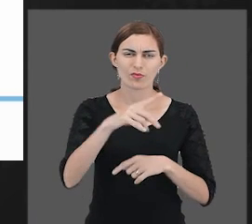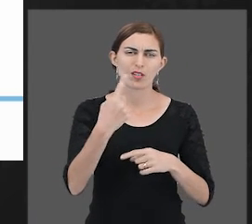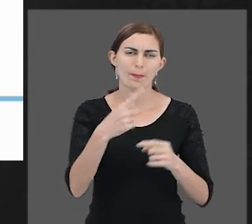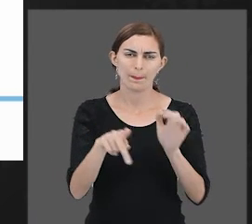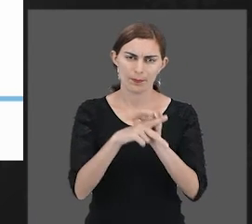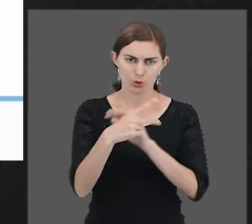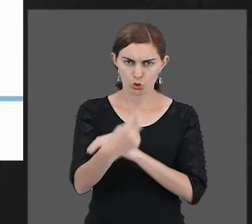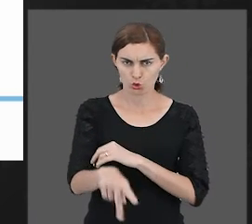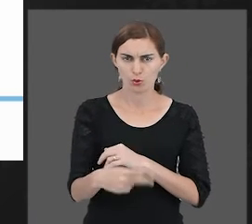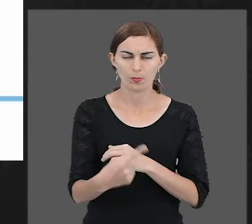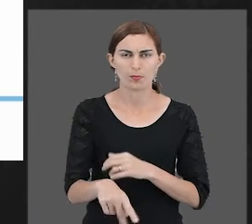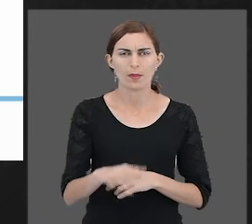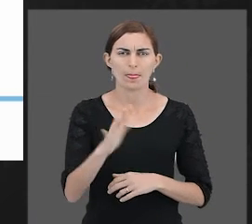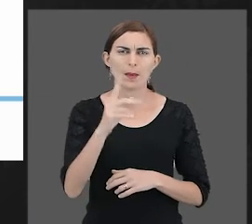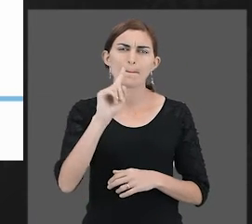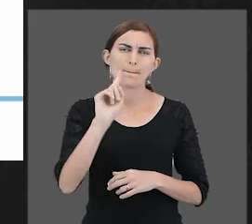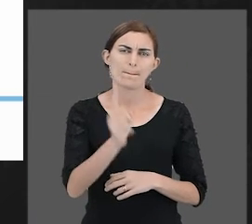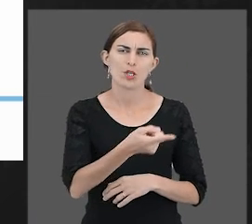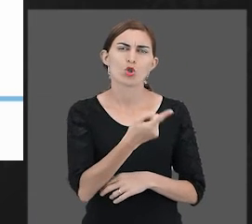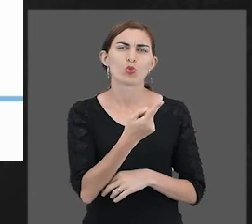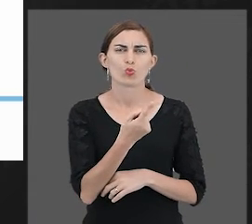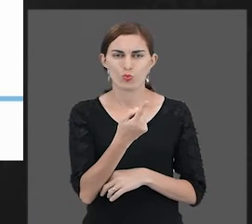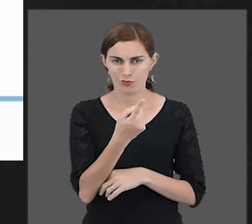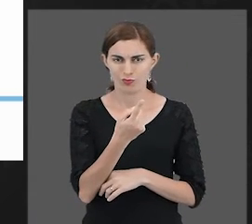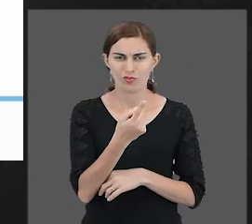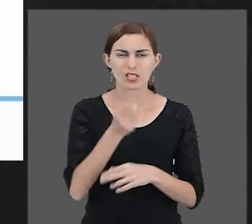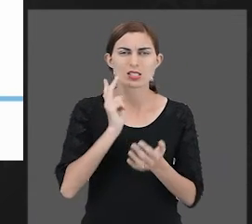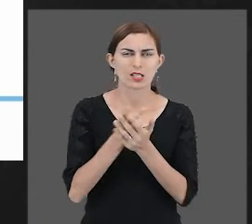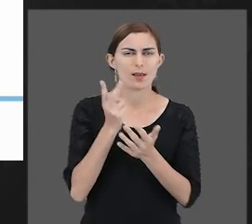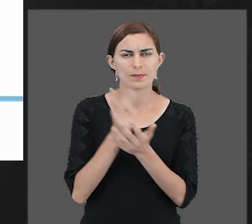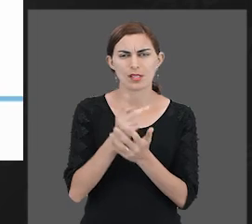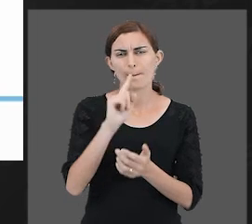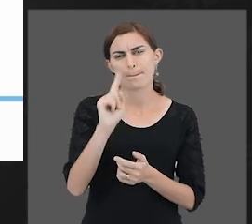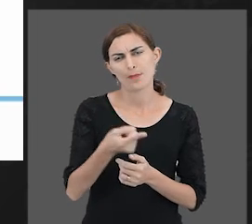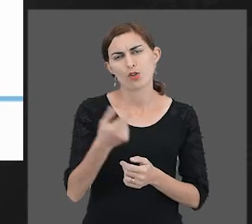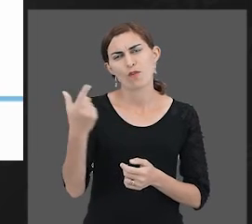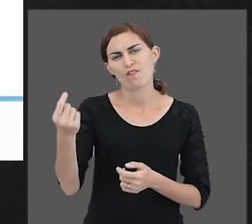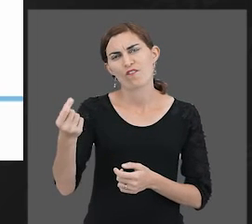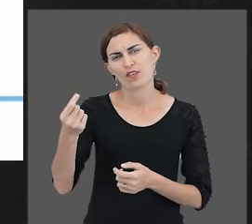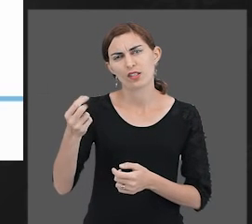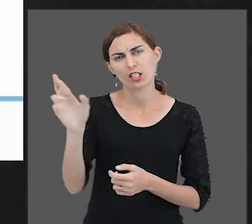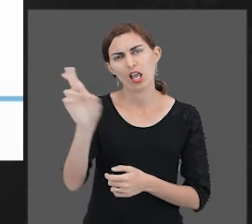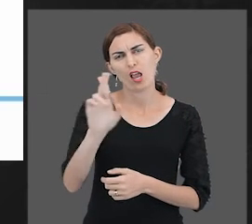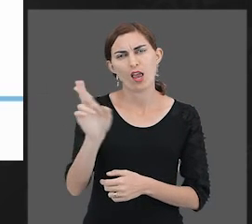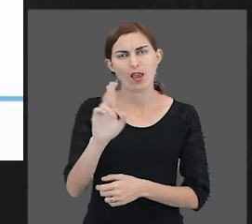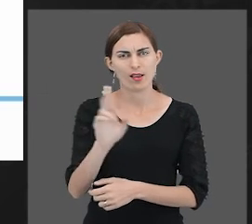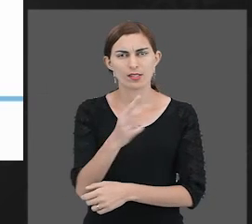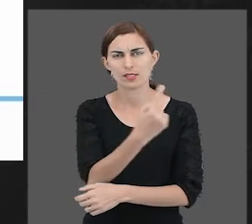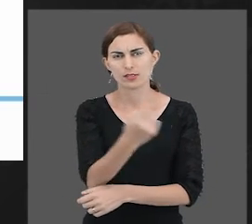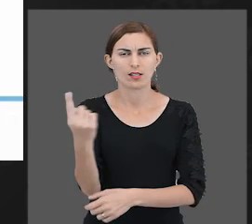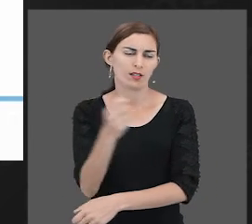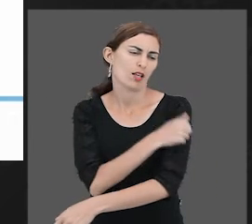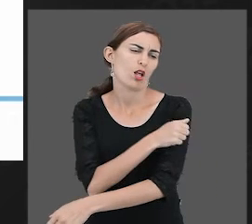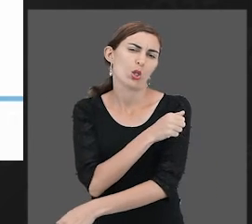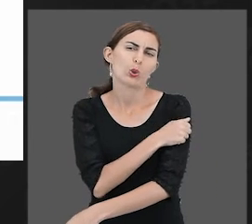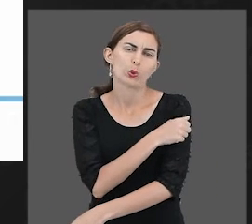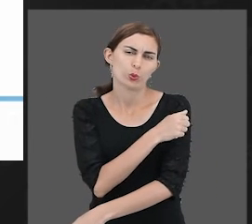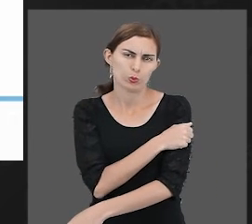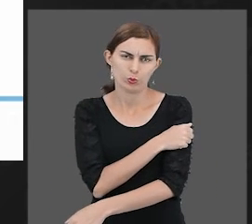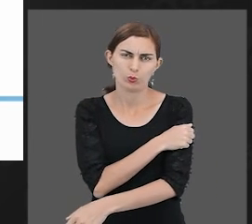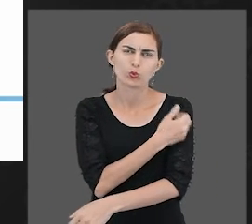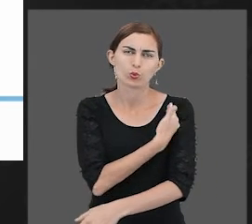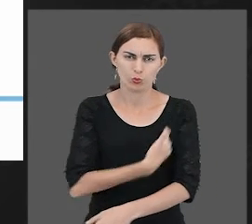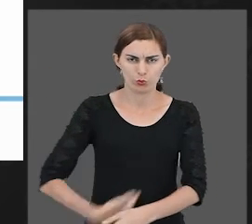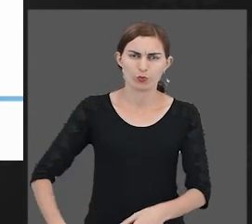executora própria, ele recebe R$1.000 de valor fixo e recebe um valor de R$20 por aluno, certo? Uma